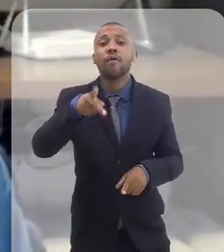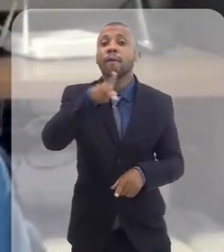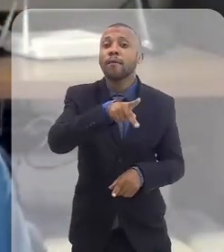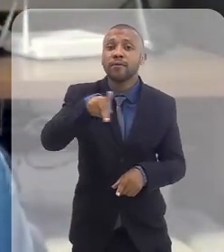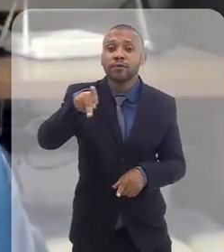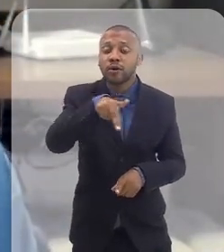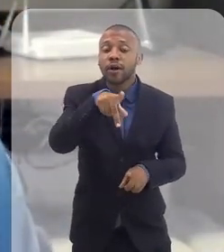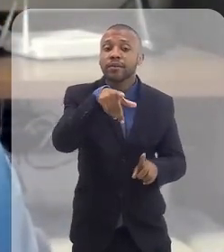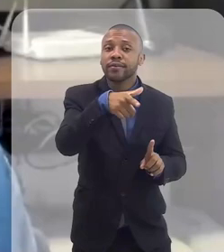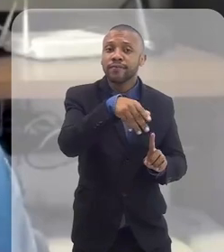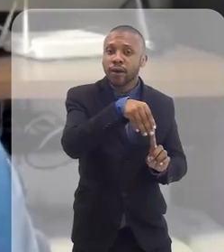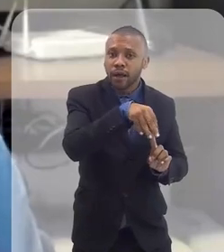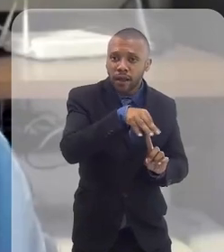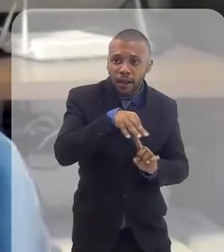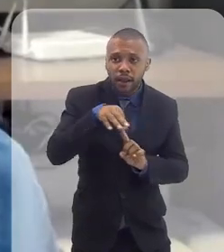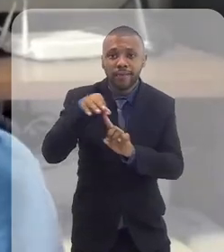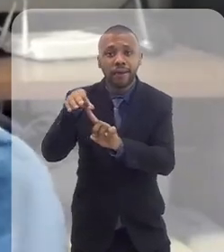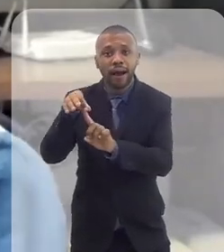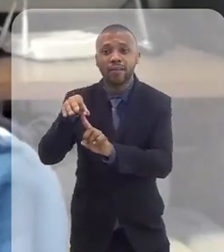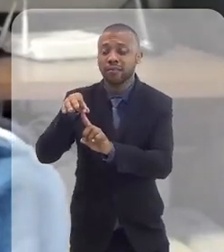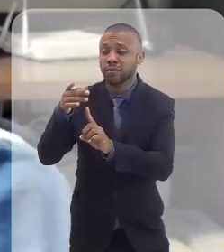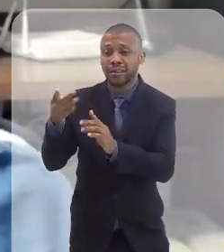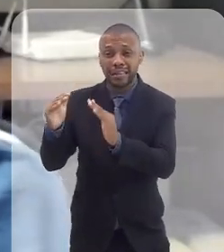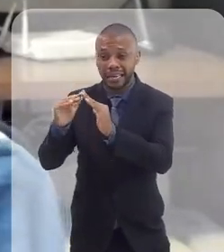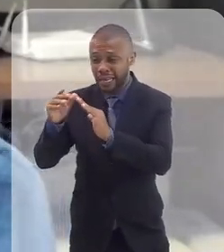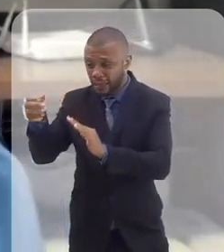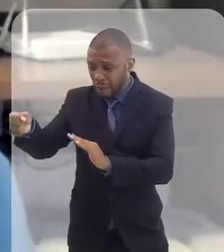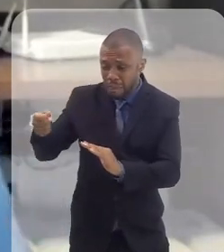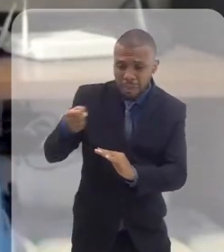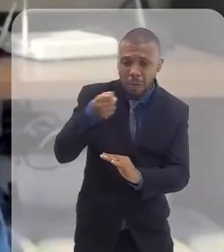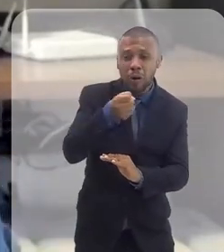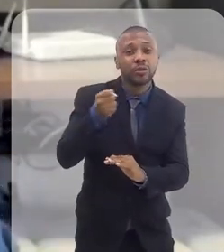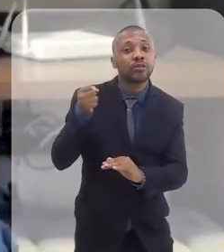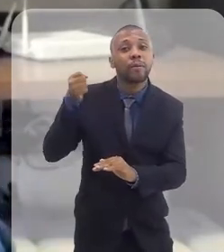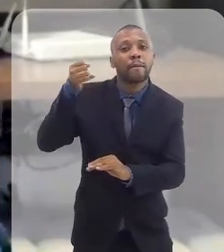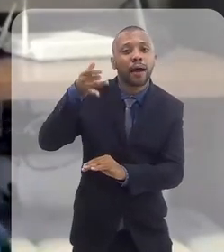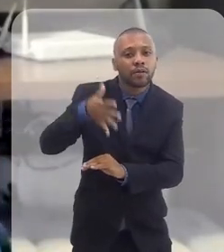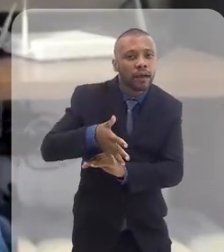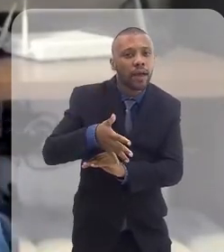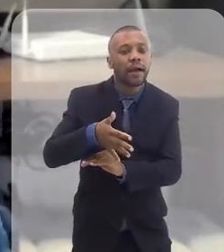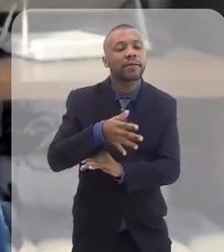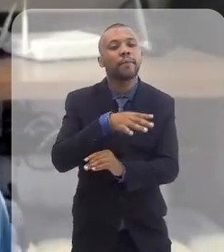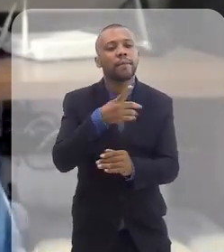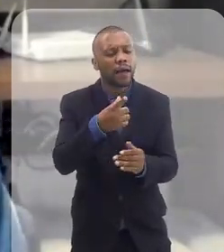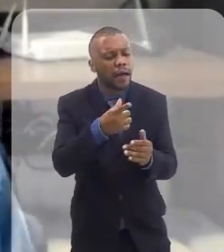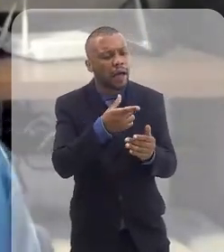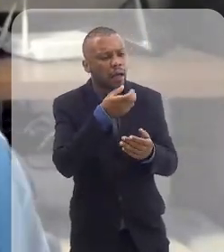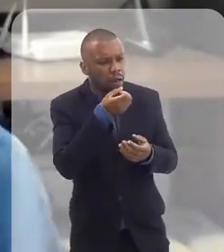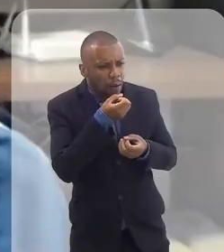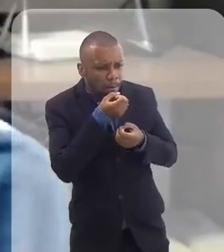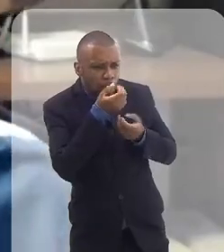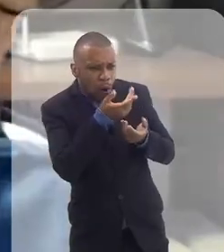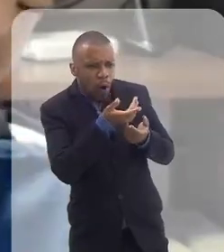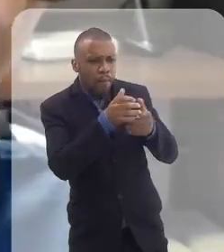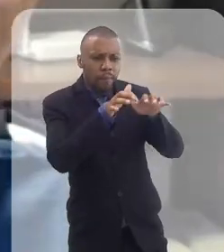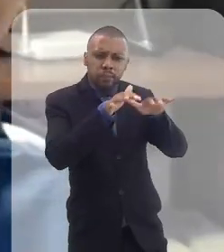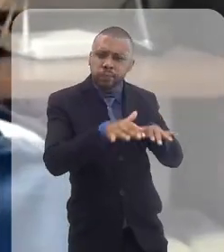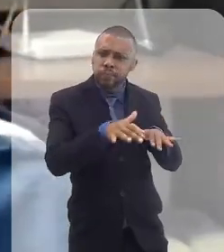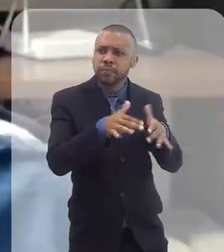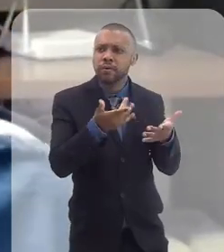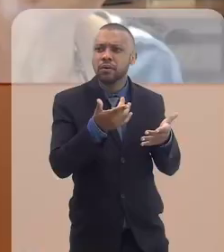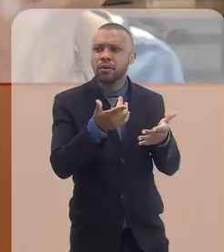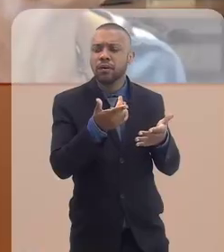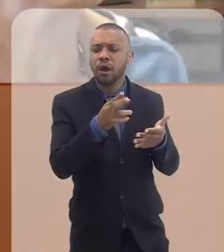Tive professores que foram levados das suas casas na madrugada para